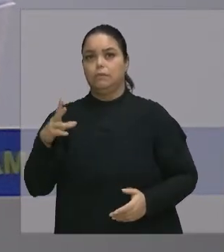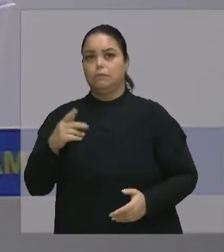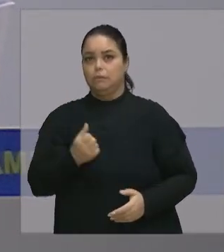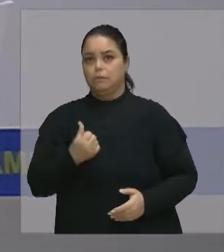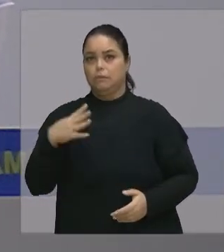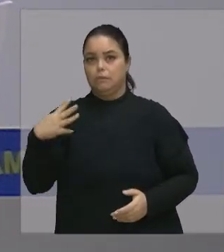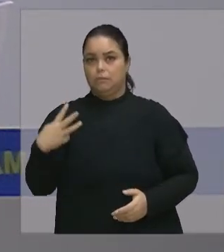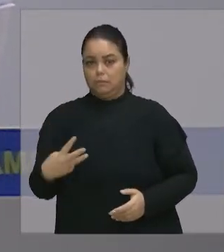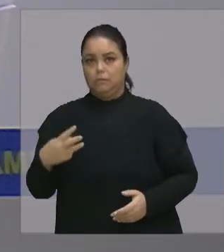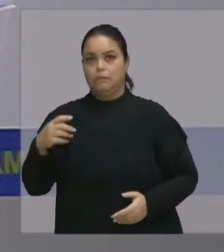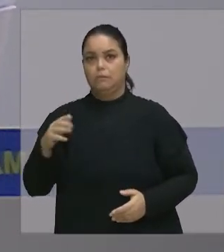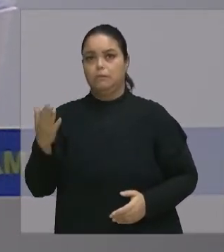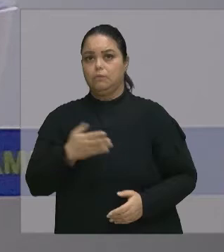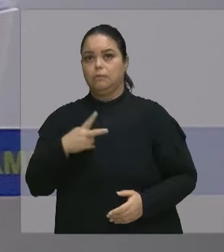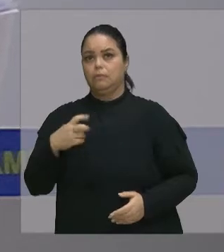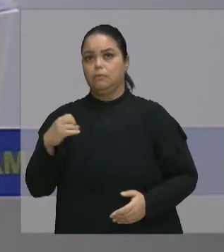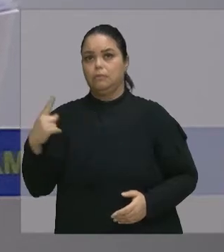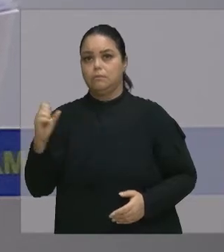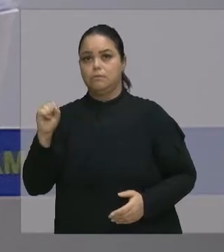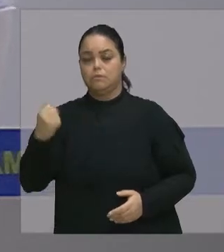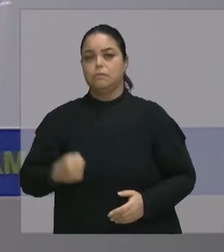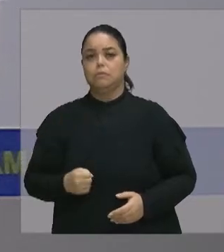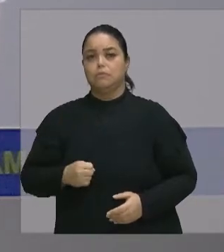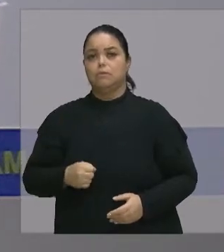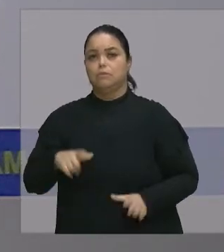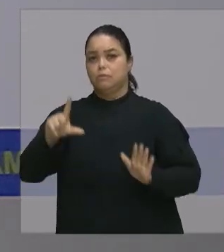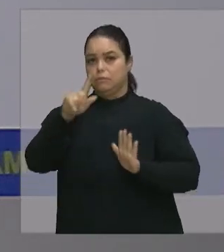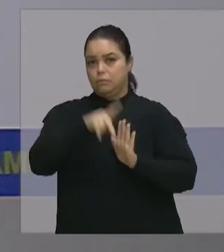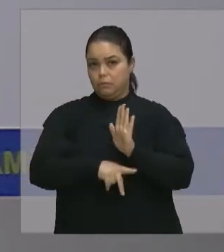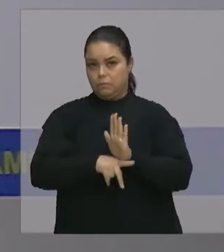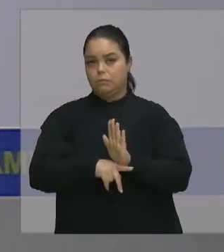7063-2018. Projeto de lei